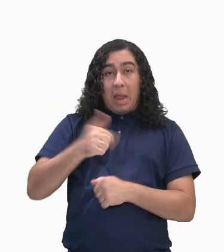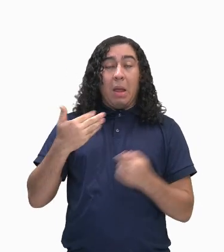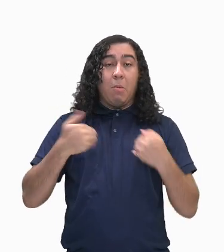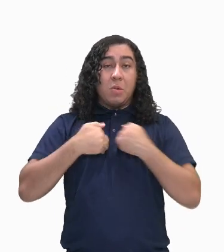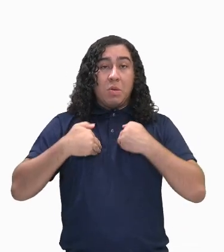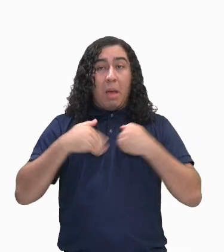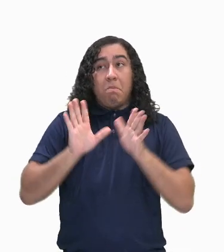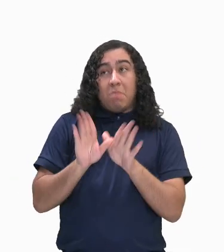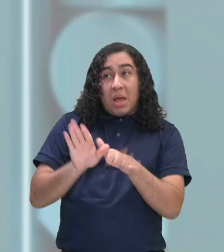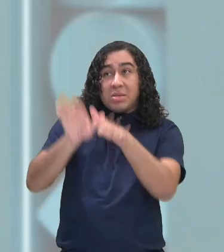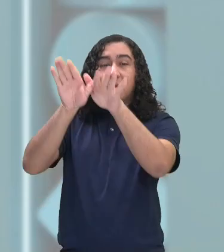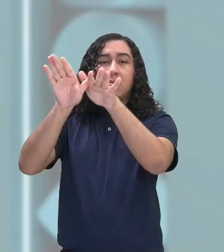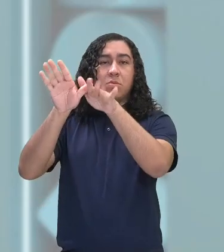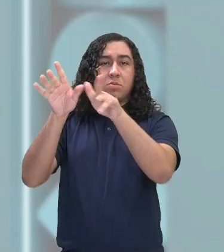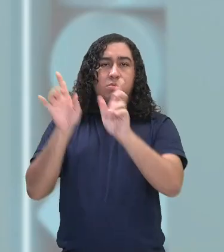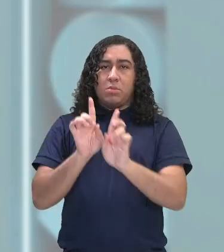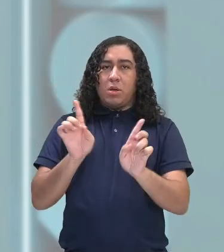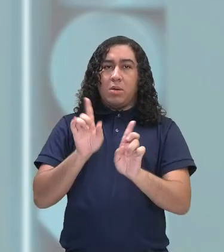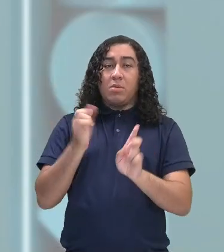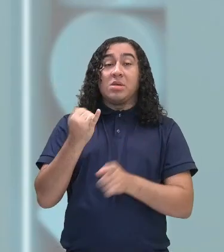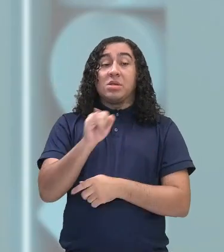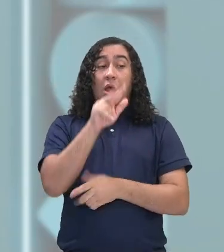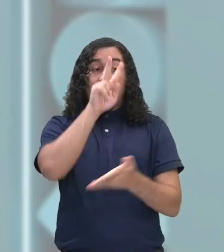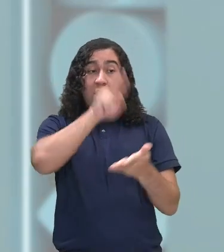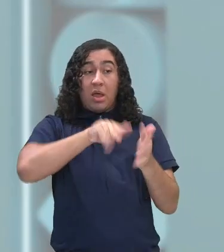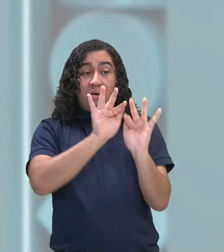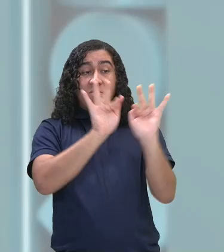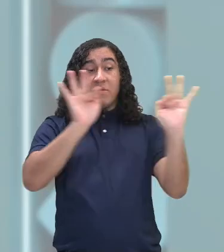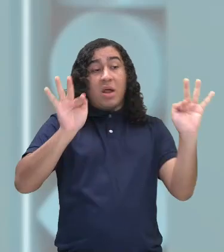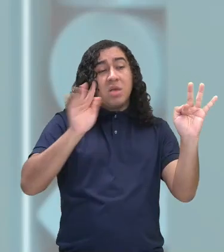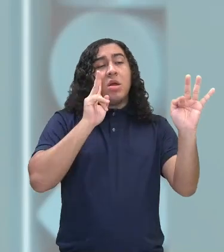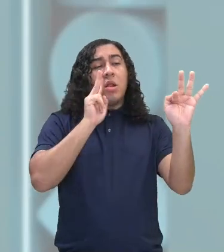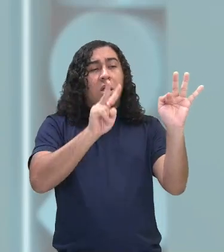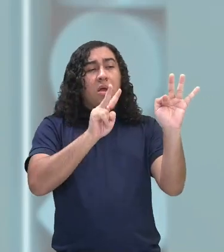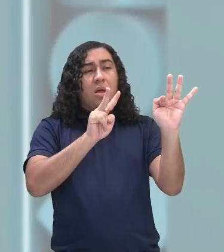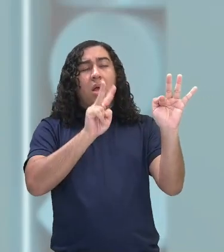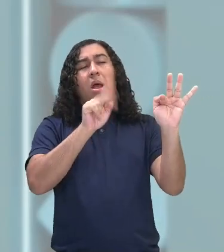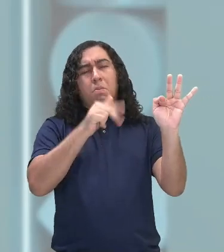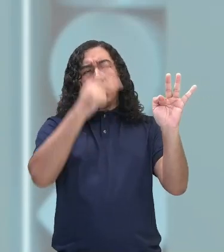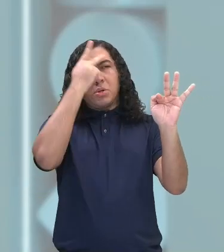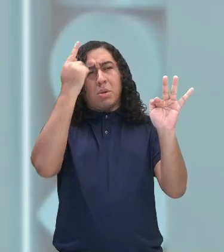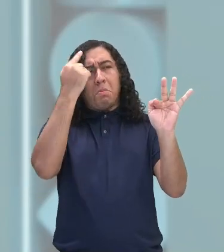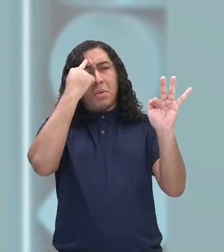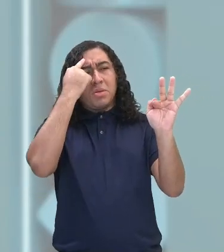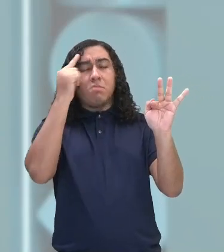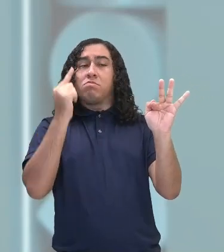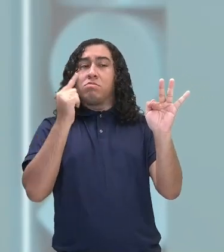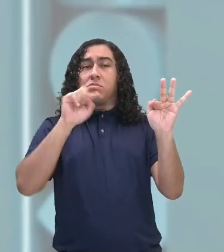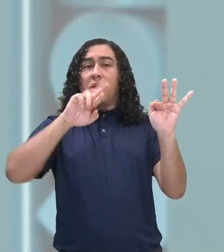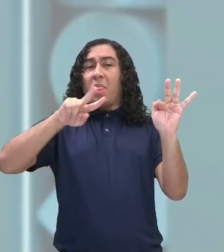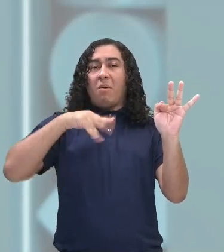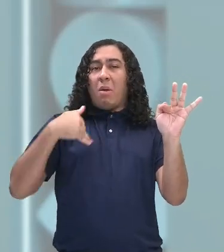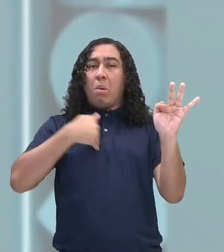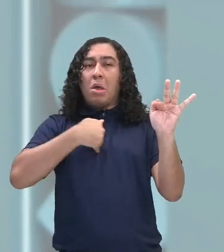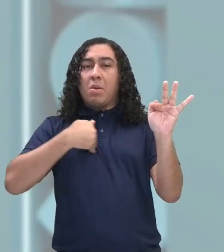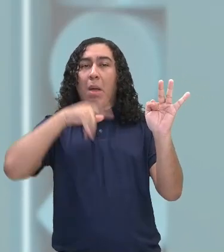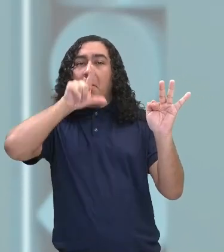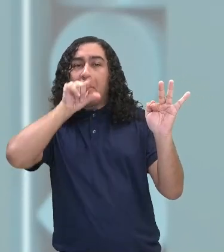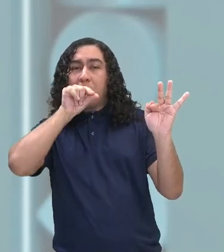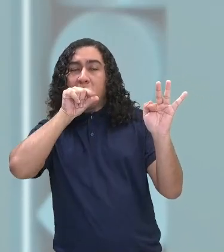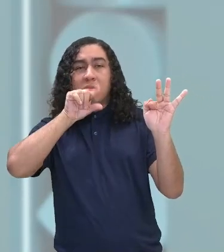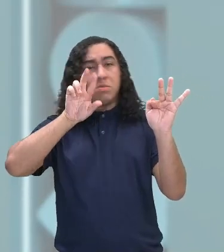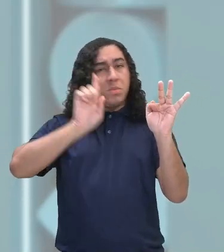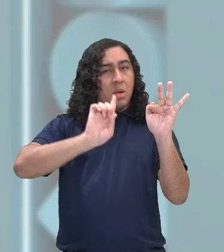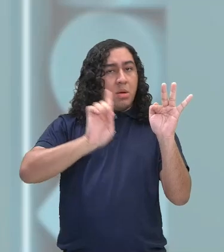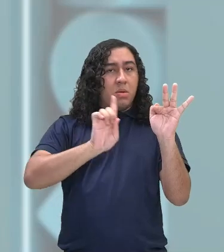eu digo ela é um passarinho, evidentemente o meu interlocutor, não é um passarinho, ela não é um animal, ela não é uma